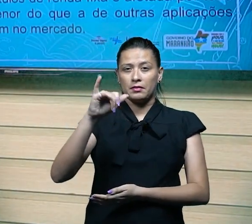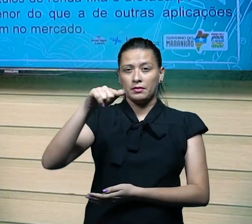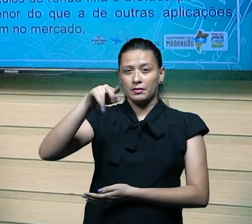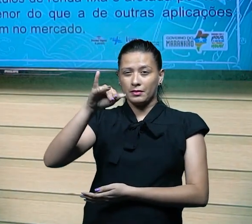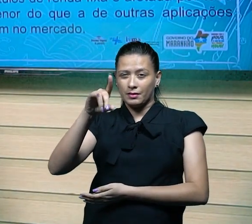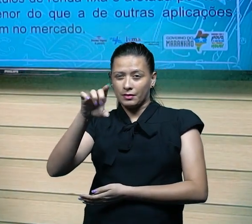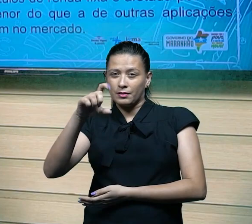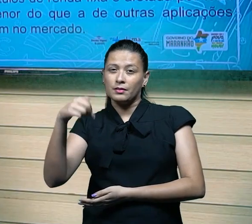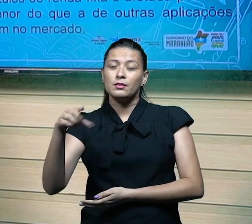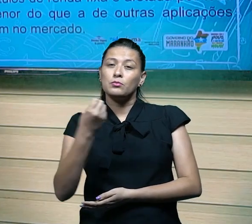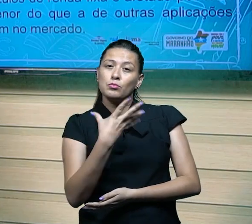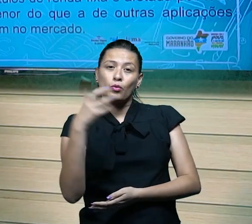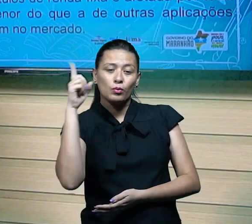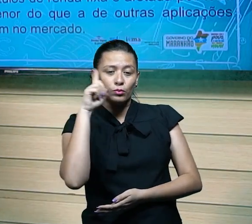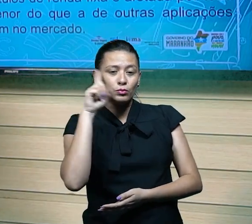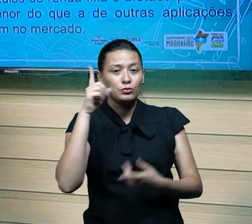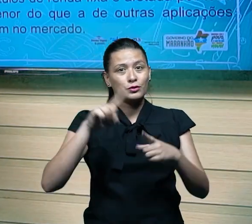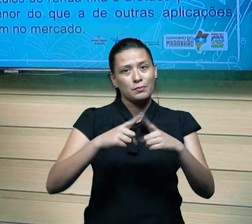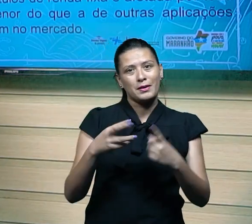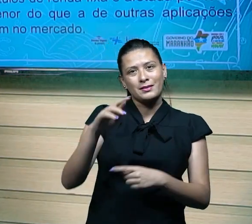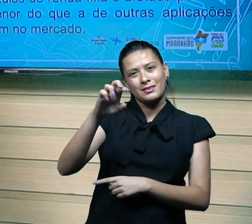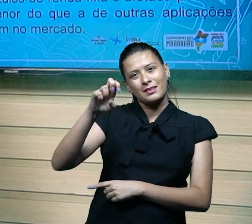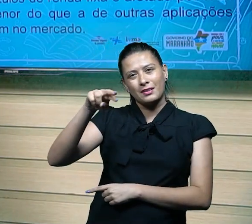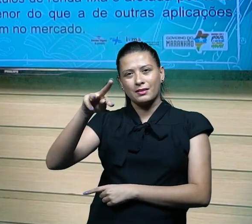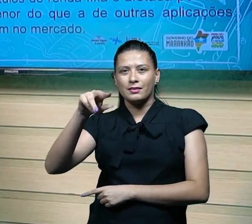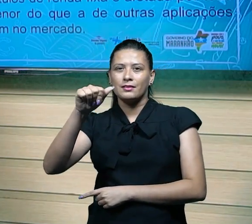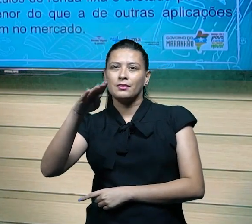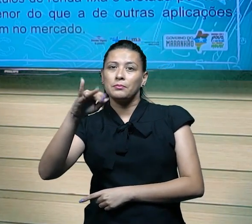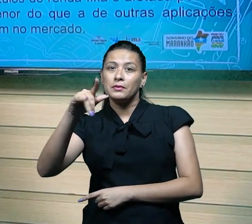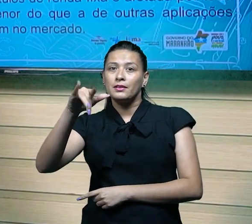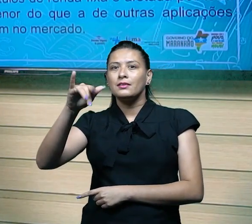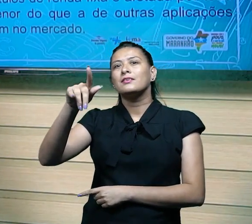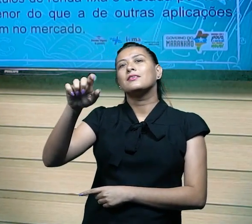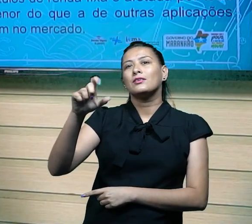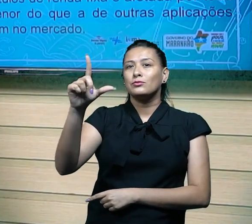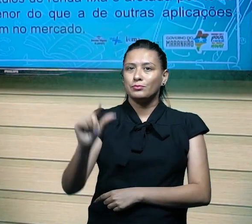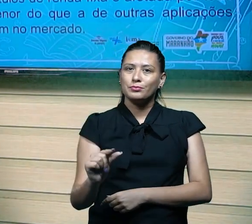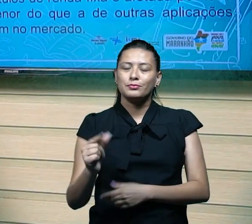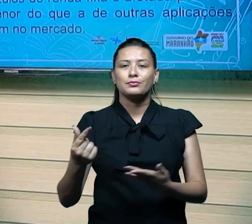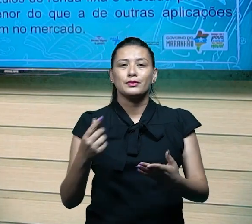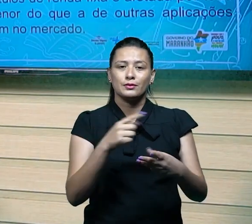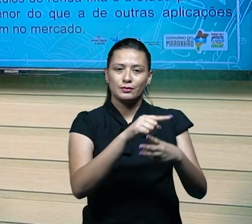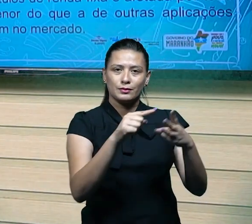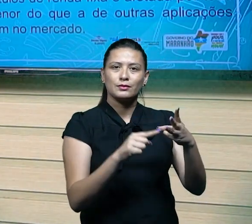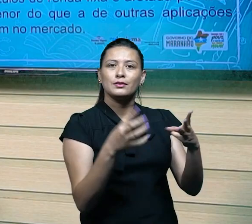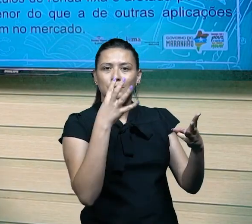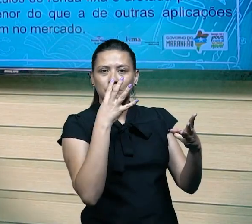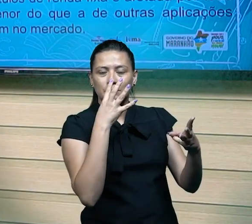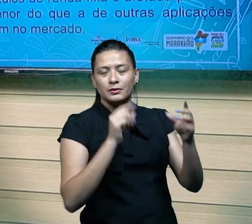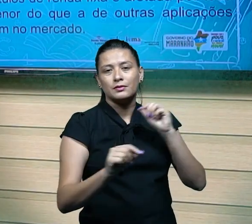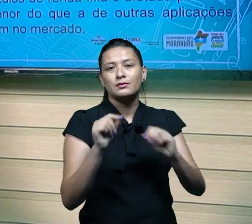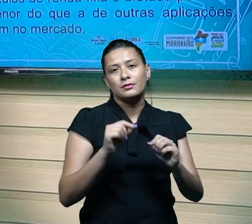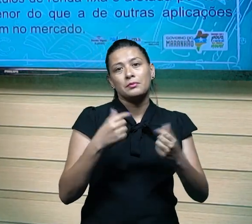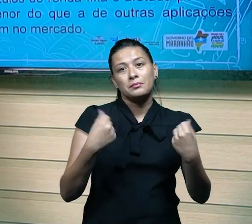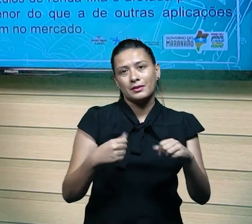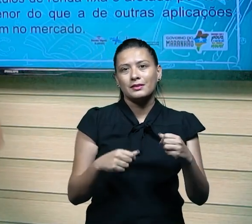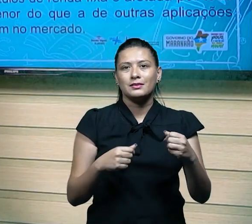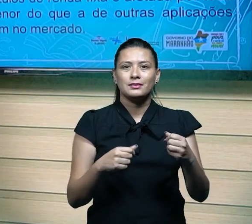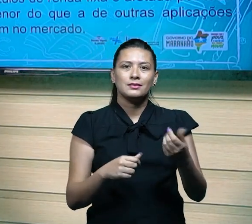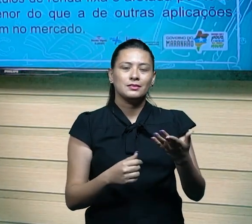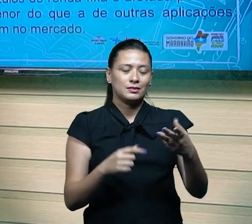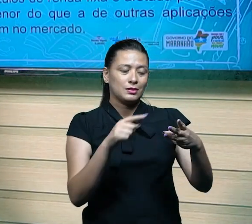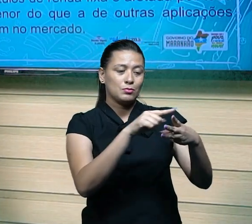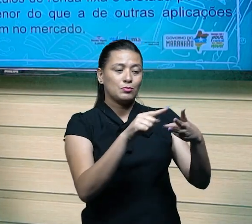que é diária, porém minha rentabilidade é baixa. Então nessas três situações vocês conseguem observar que eu tenho que abrir a mão de uma